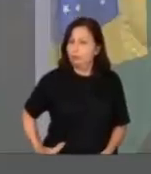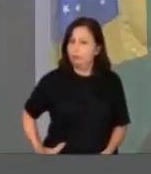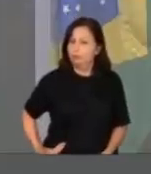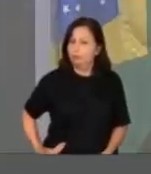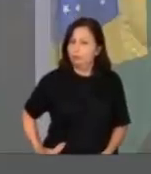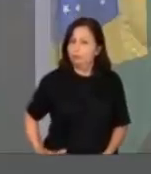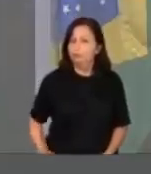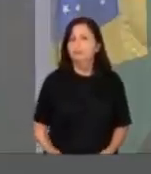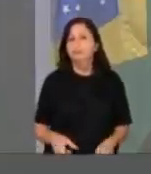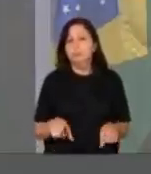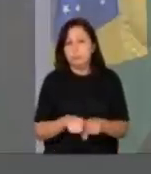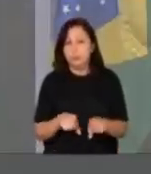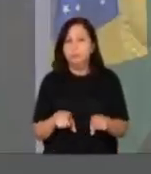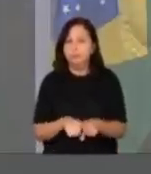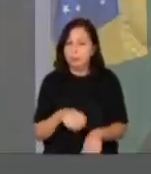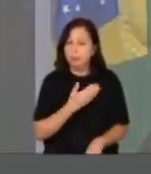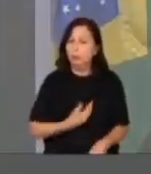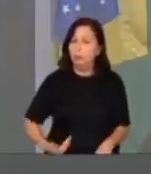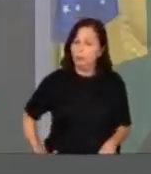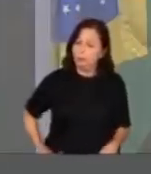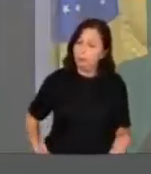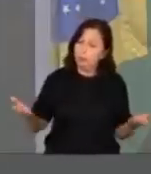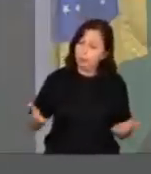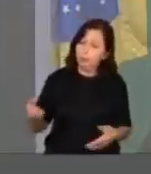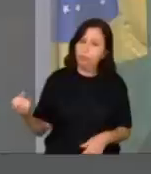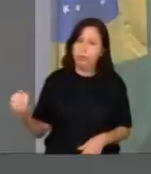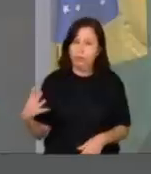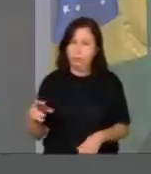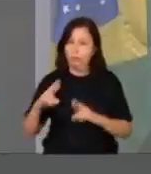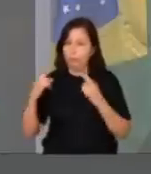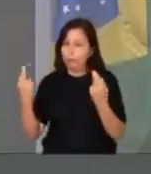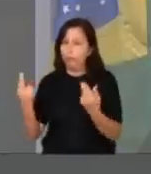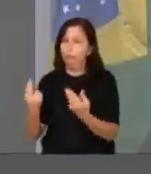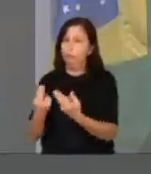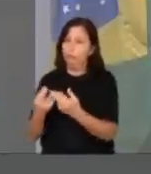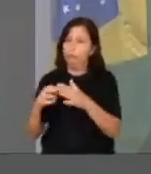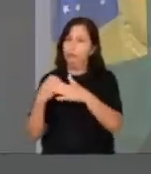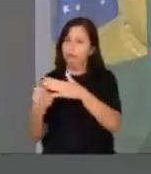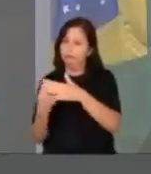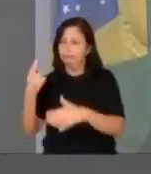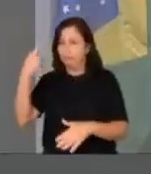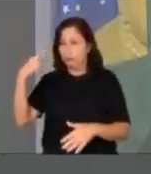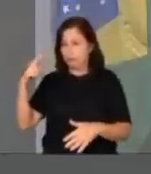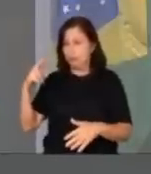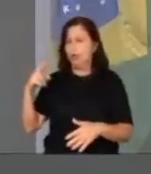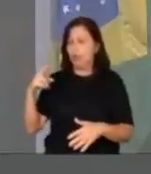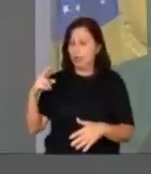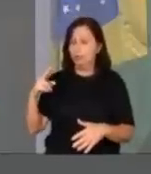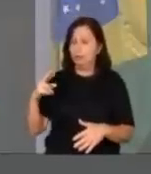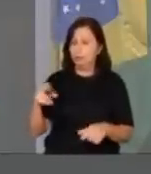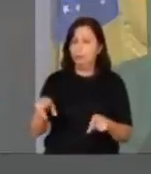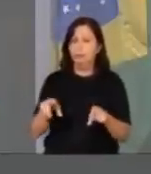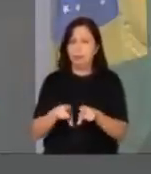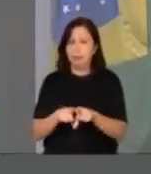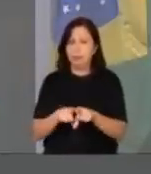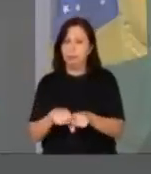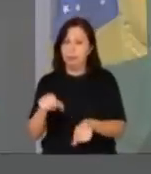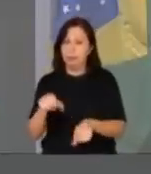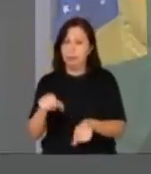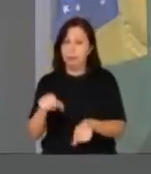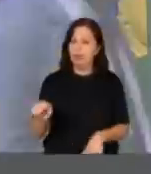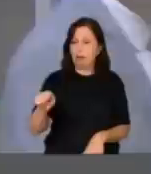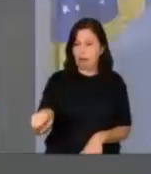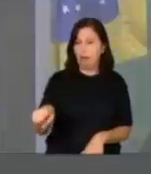E o governo também tem sido criticado por se reunir com grandes empresários e esses empresários defenderem a